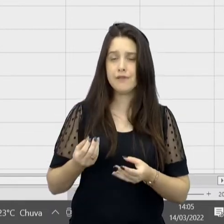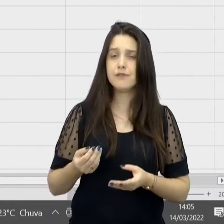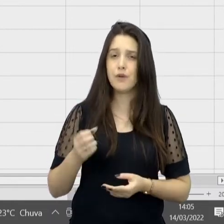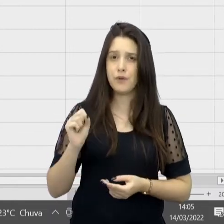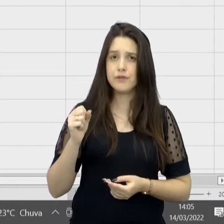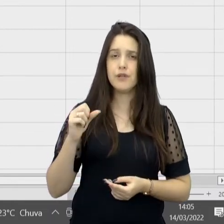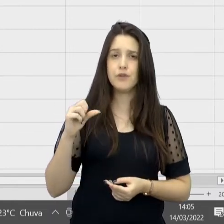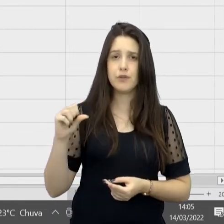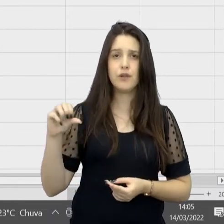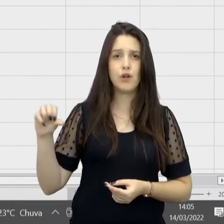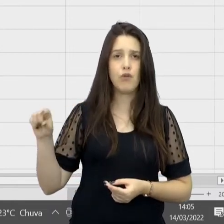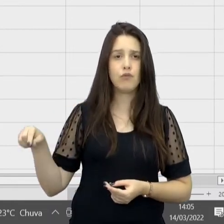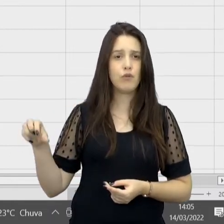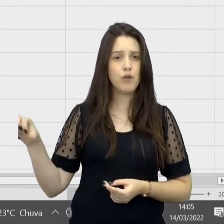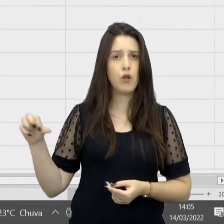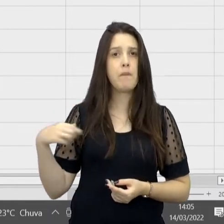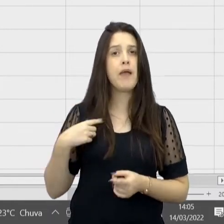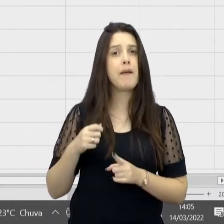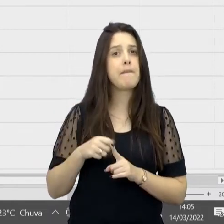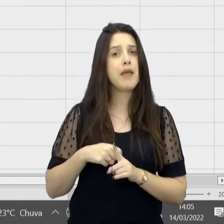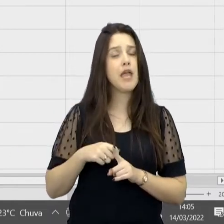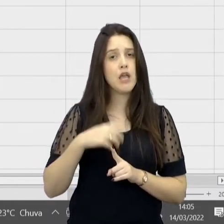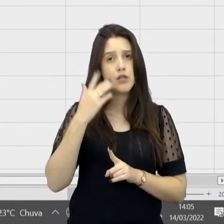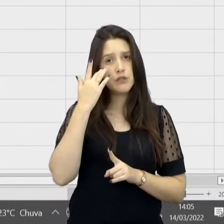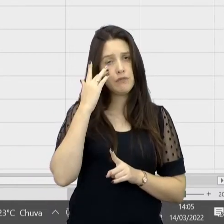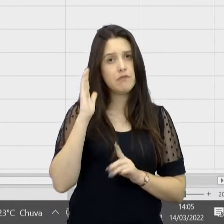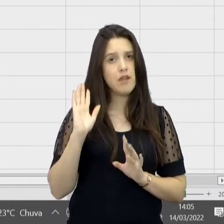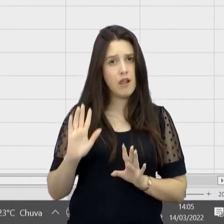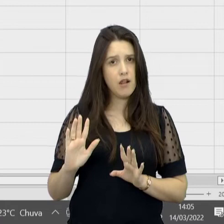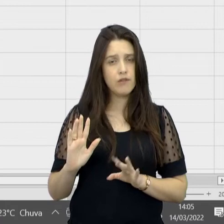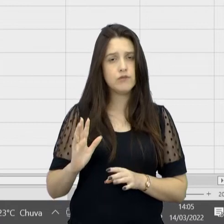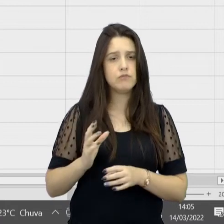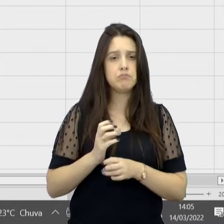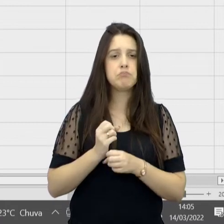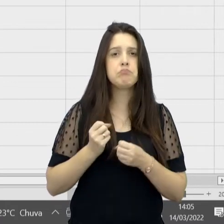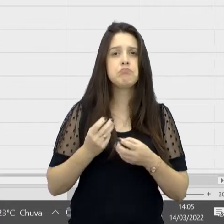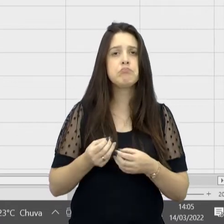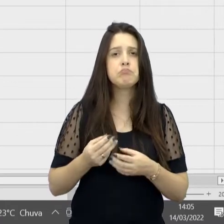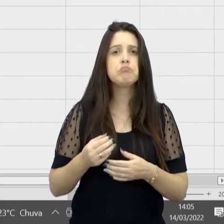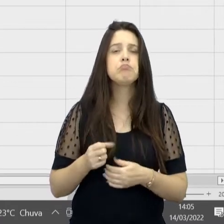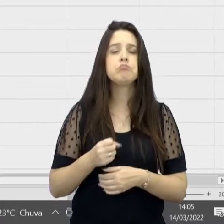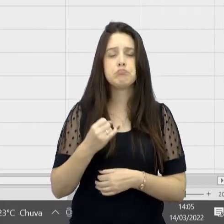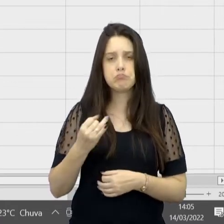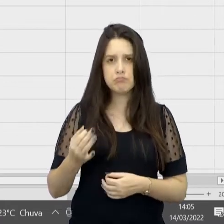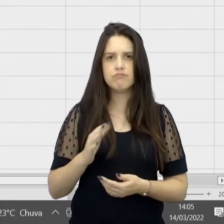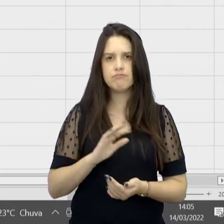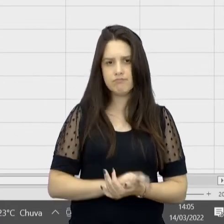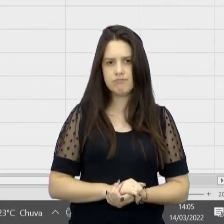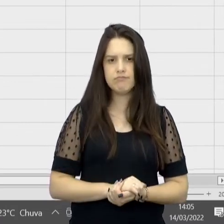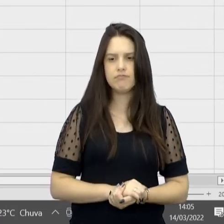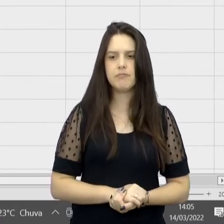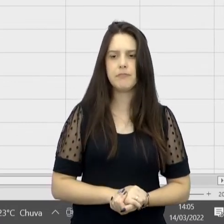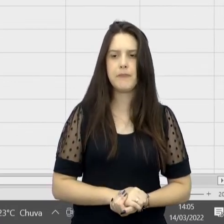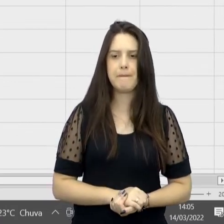889,99 no mês de fevereiro. E o total das despesas eu vou deixar aqui em azul.